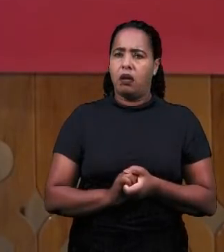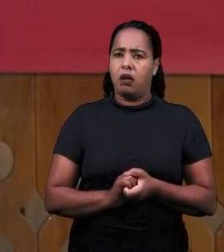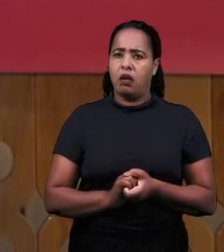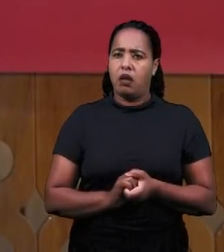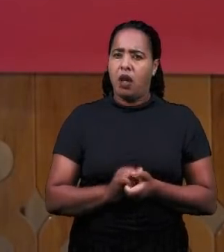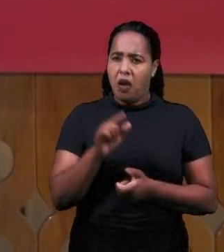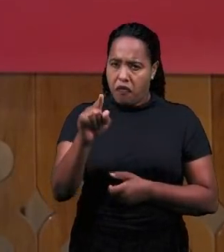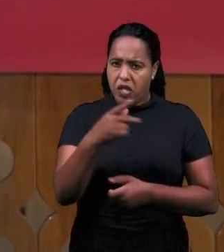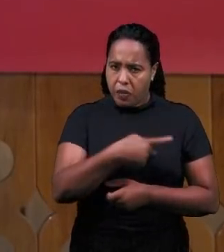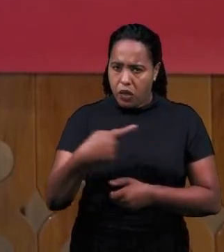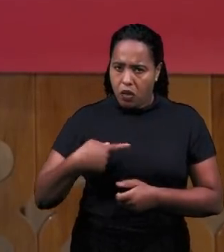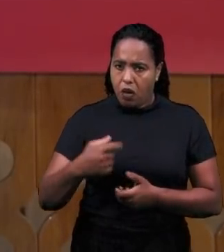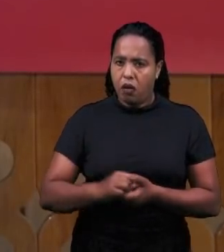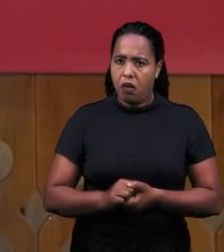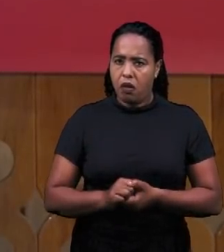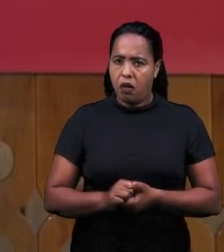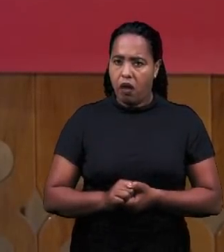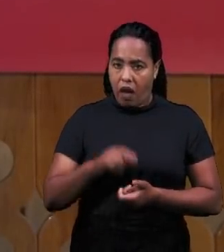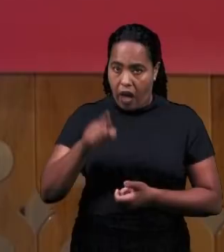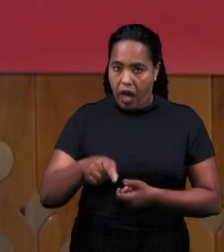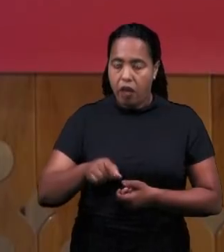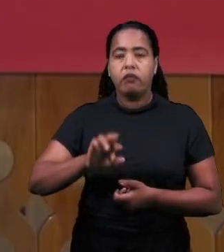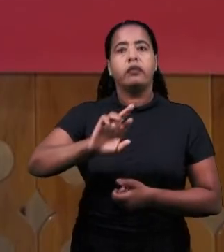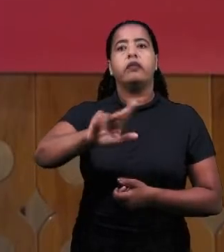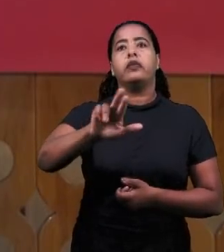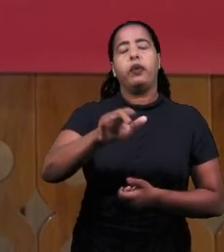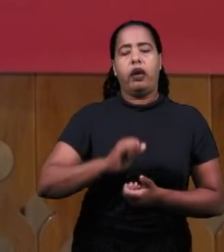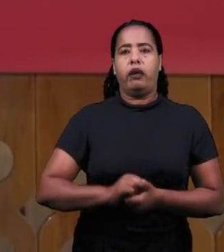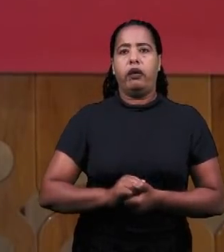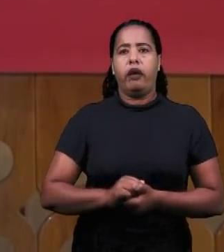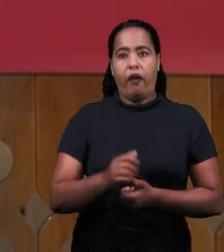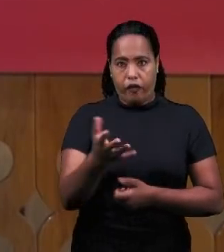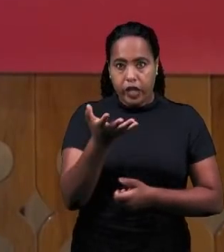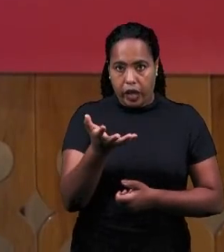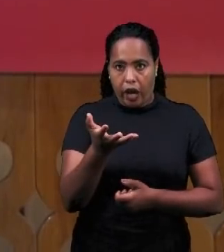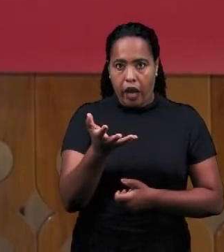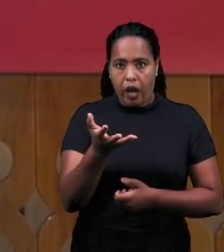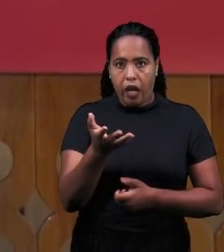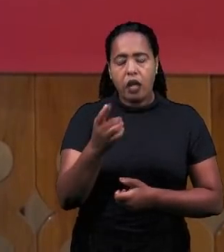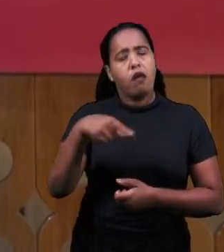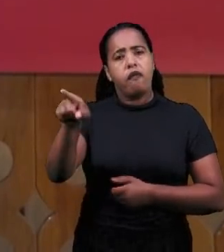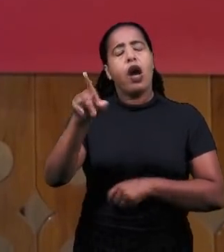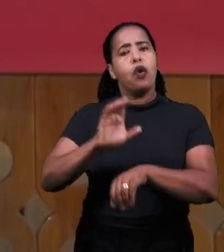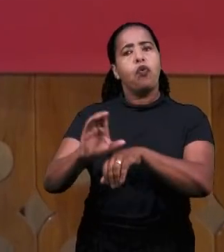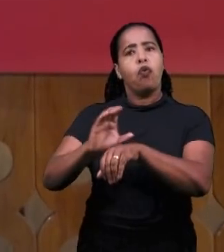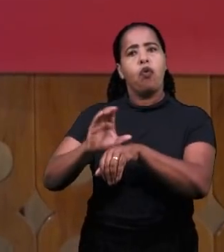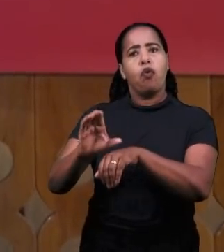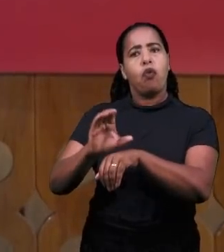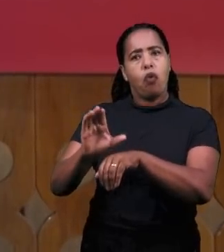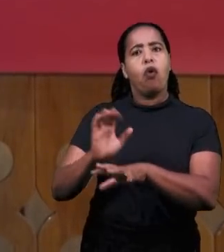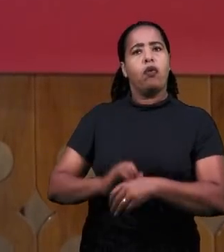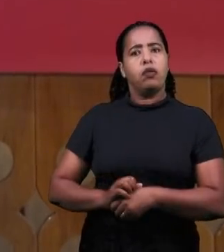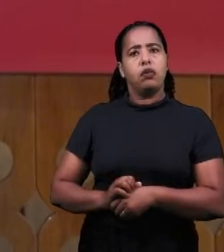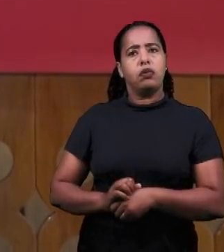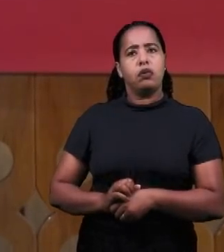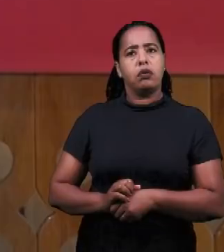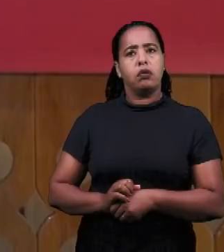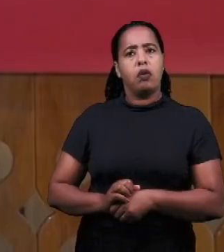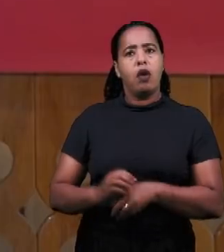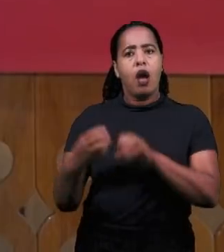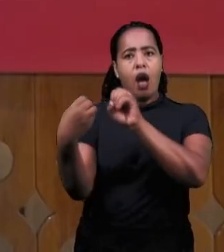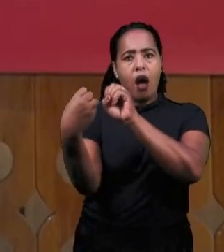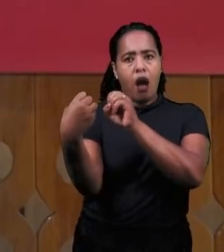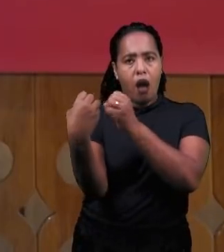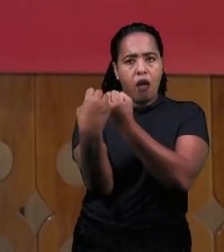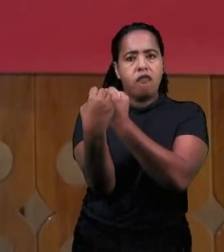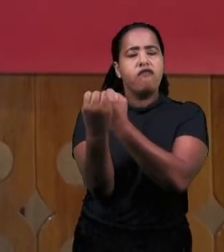é pastor. Ah, mas eu queria ser pastor. Faz um curso, vai, tem aí vários. Até pela esse negócio à distância você faz. Aí sim, você